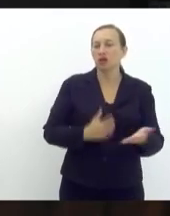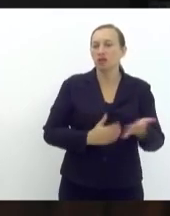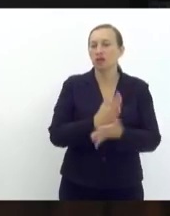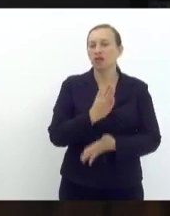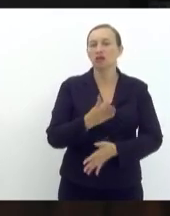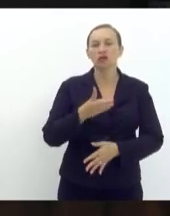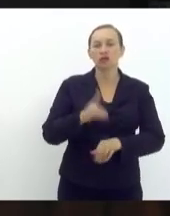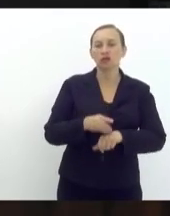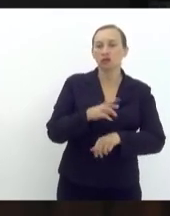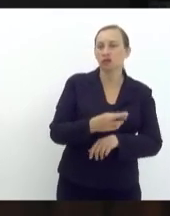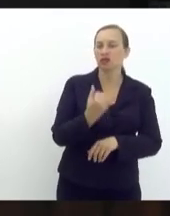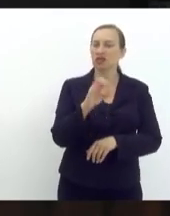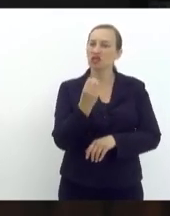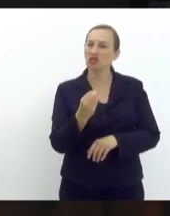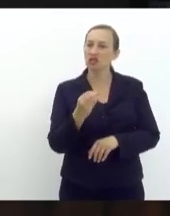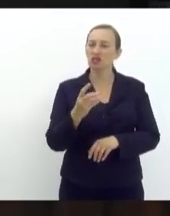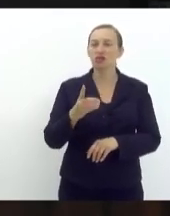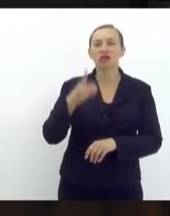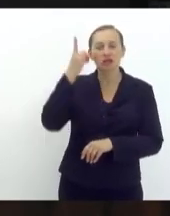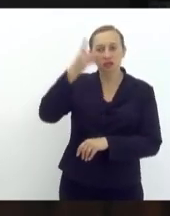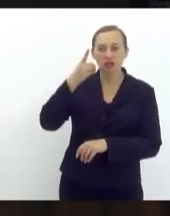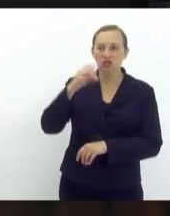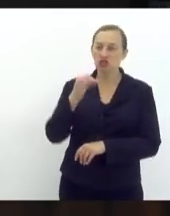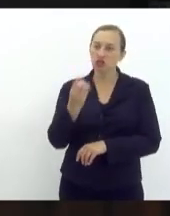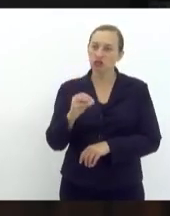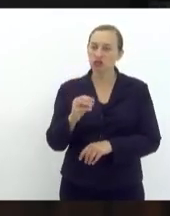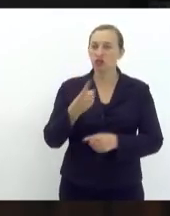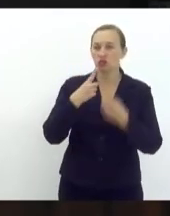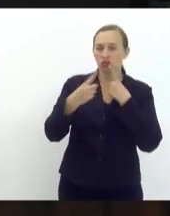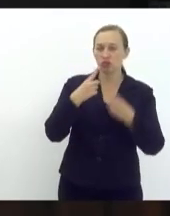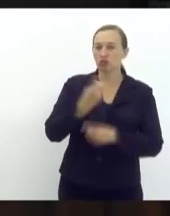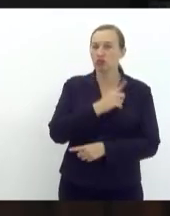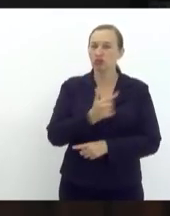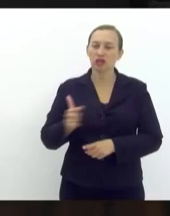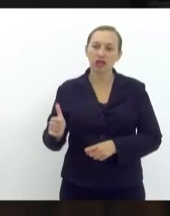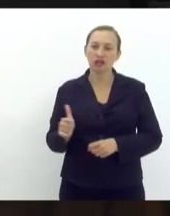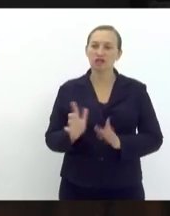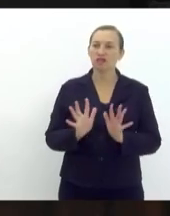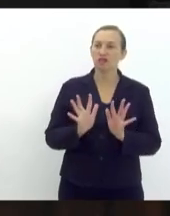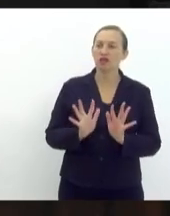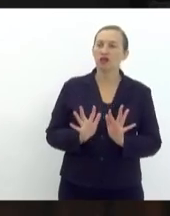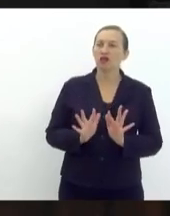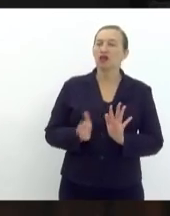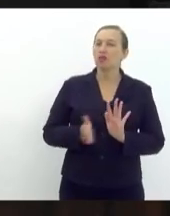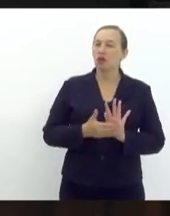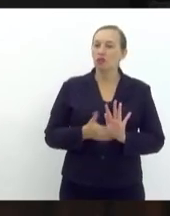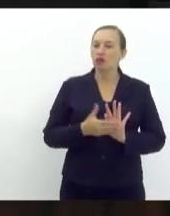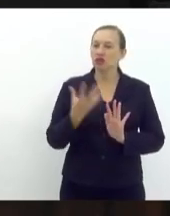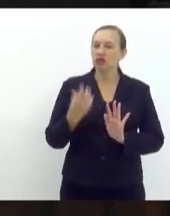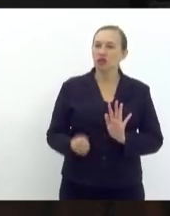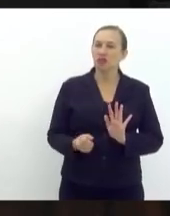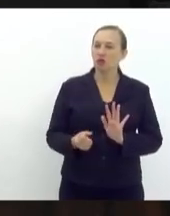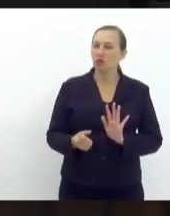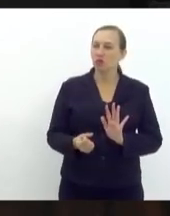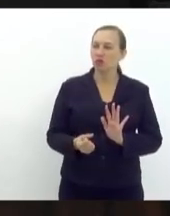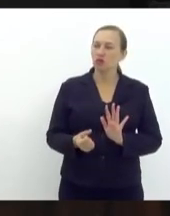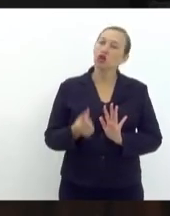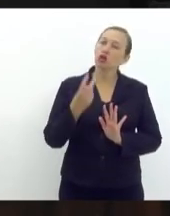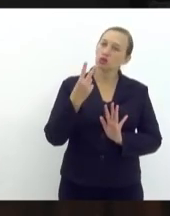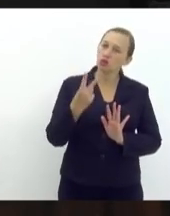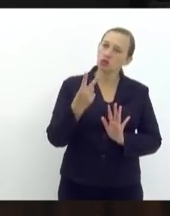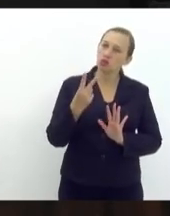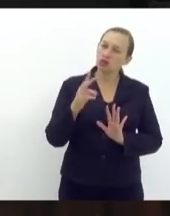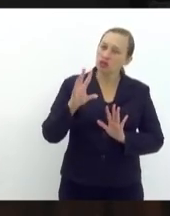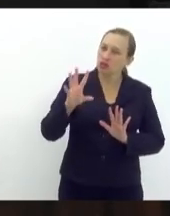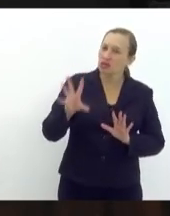Serginho Marta Rocha Dionísio Lins em discussão nós vendo que aquele disco tinha encerrada discussão apresente proposta recebeu duas